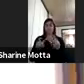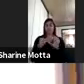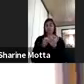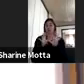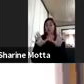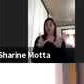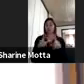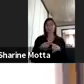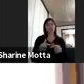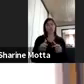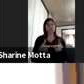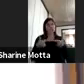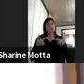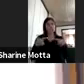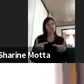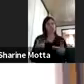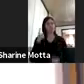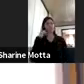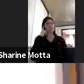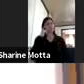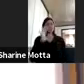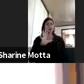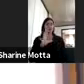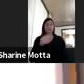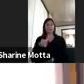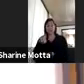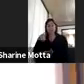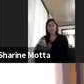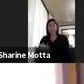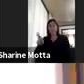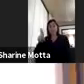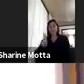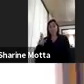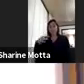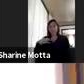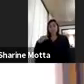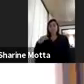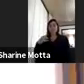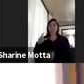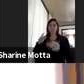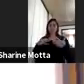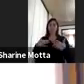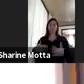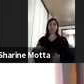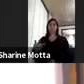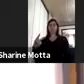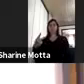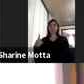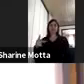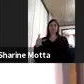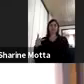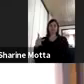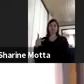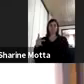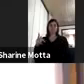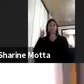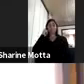muito chato pensar que você está pagando para uma pessoa que está ali exercendo um ofício escravizada.